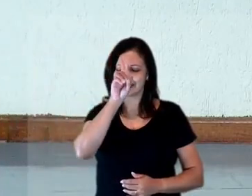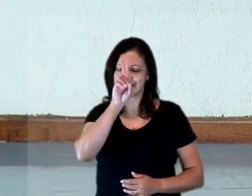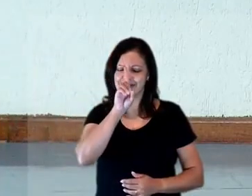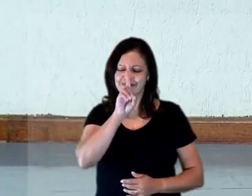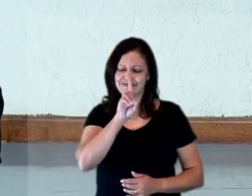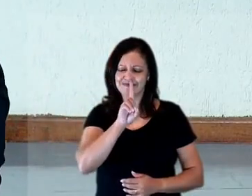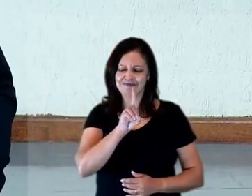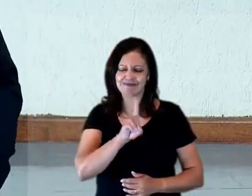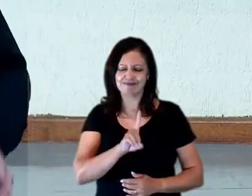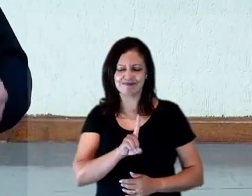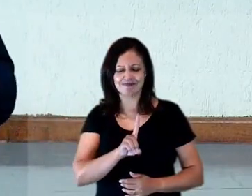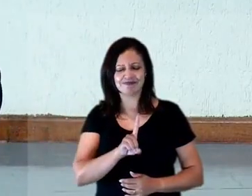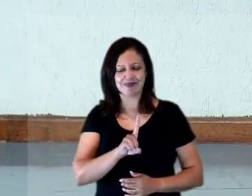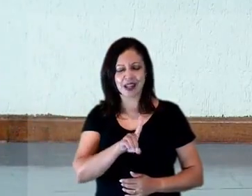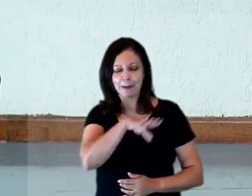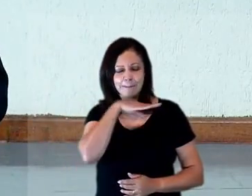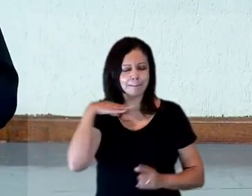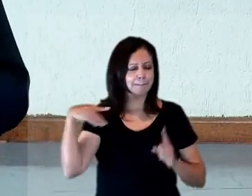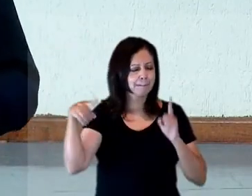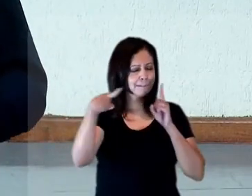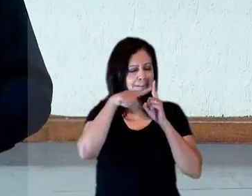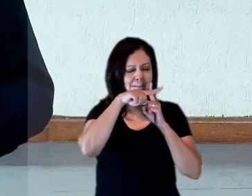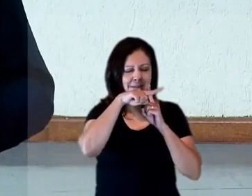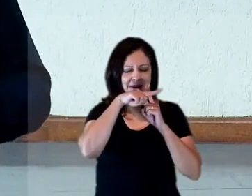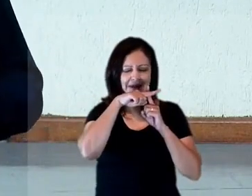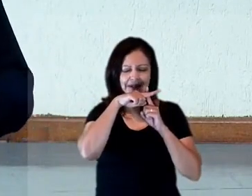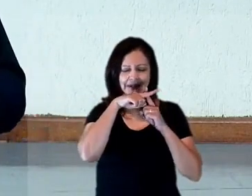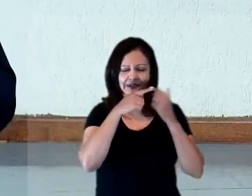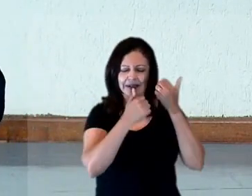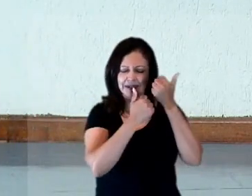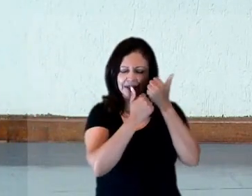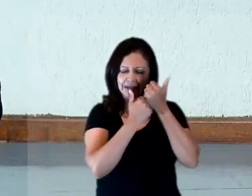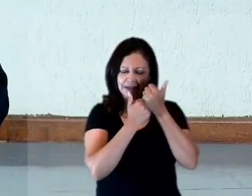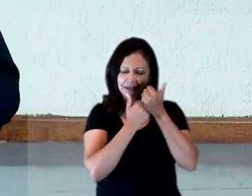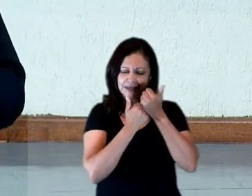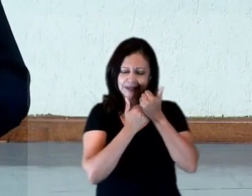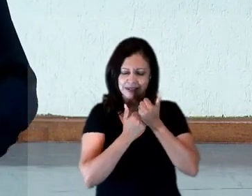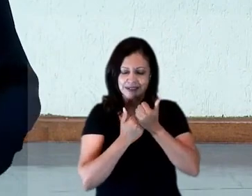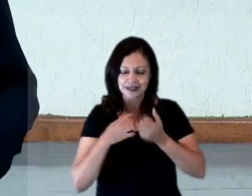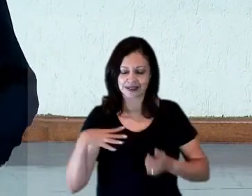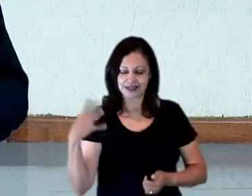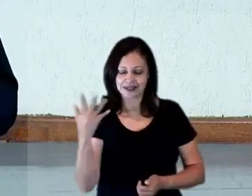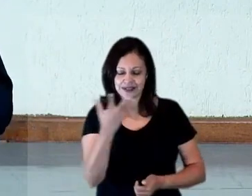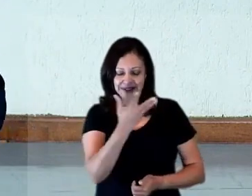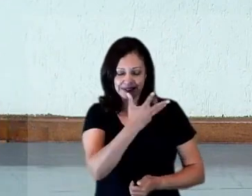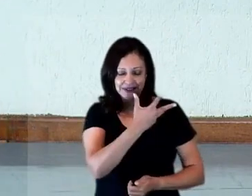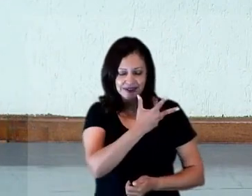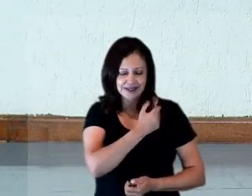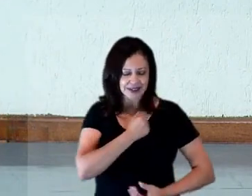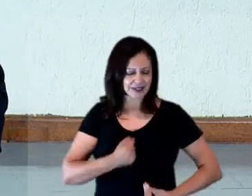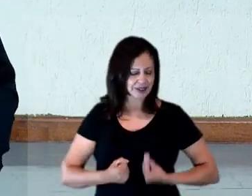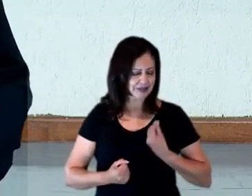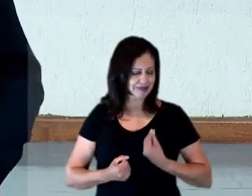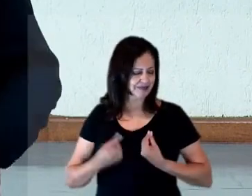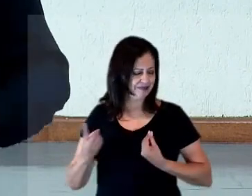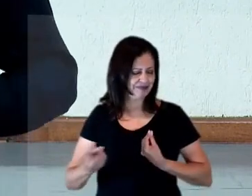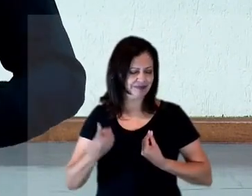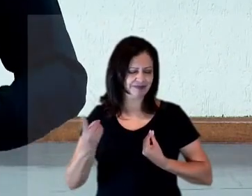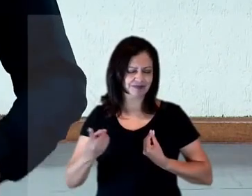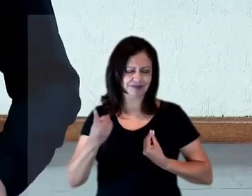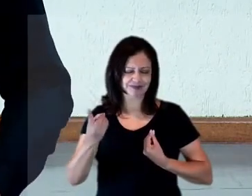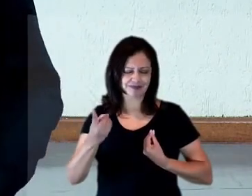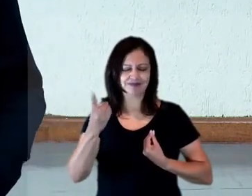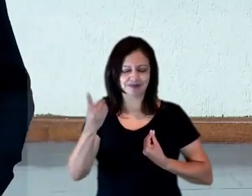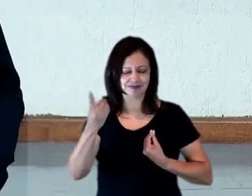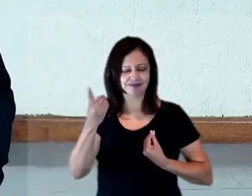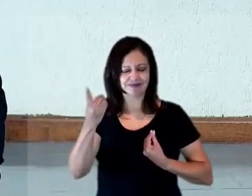ter vida eterna. O seu Filho Jesus veio para nos salvar, nos libertar, nos resgatar para morrer